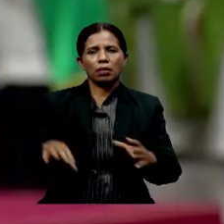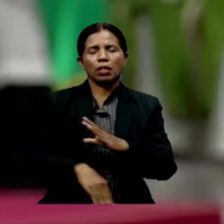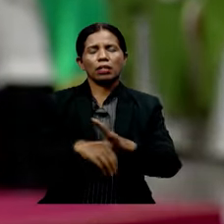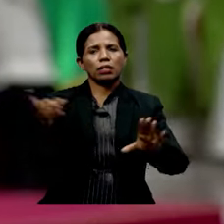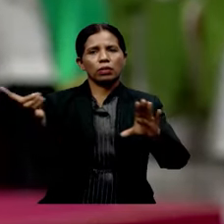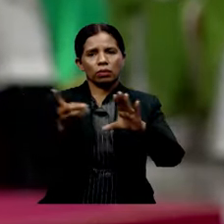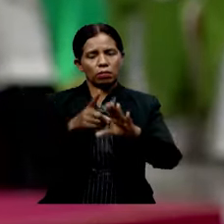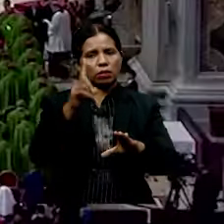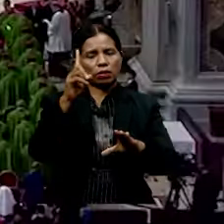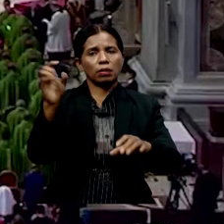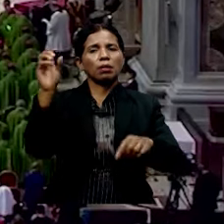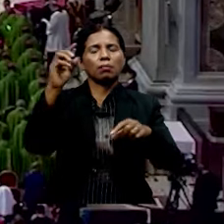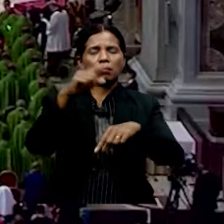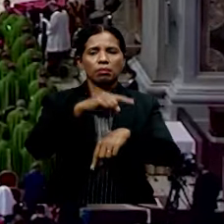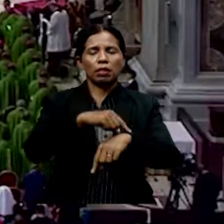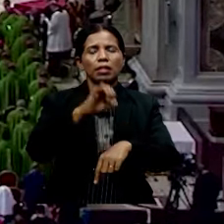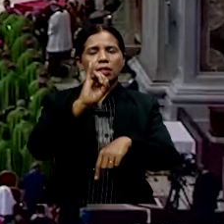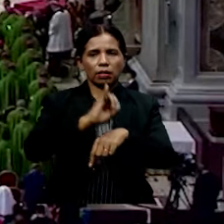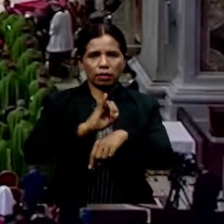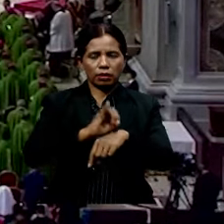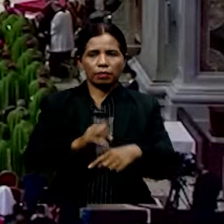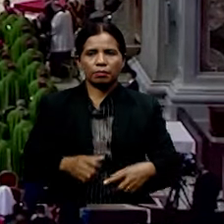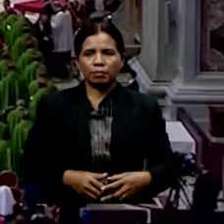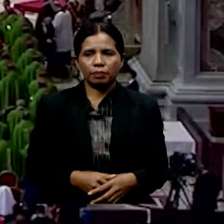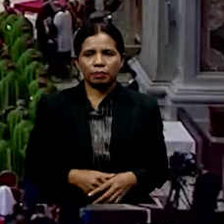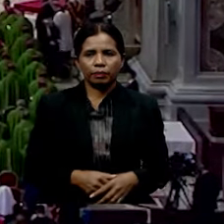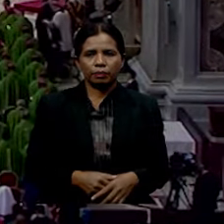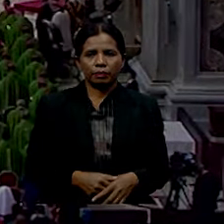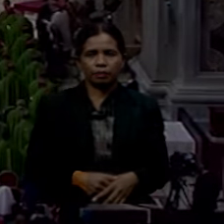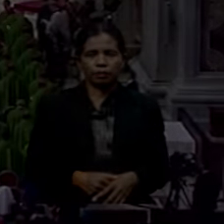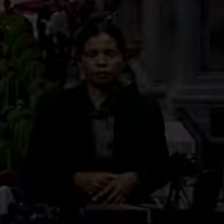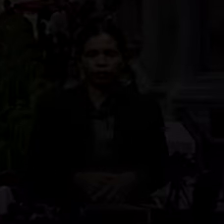dokumentu ida ba igreja sinodal Davide Arrojo, Lamberto da Silva, Ziemen.